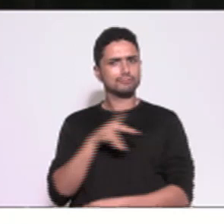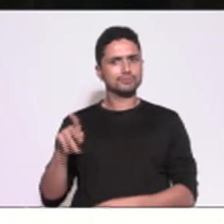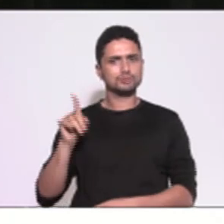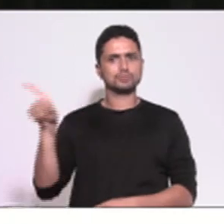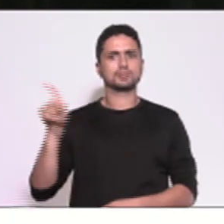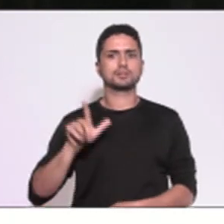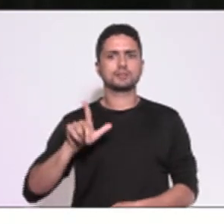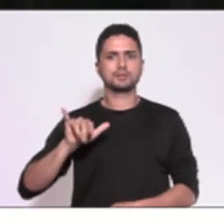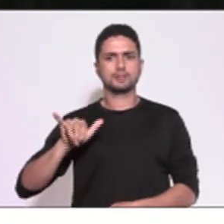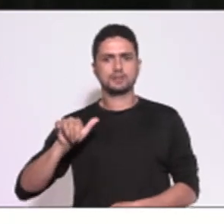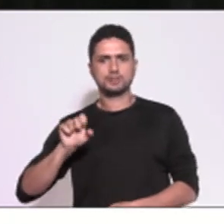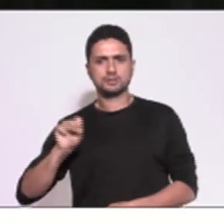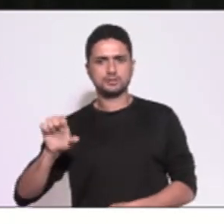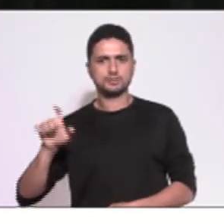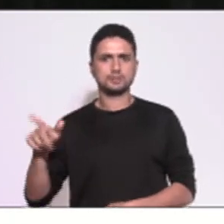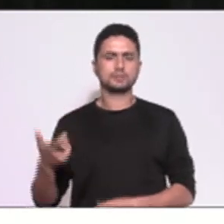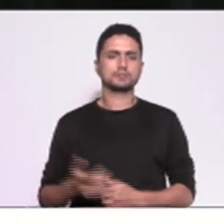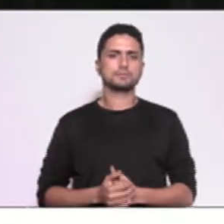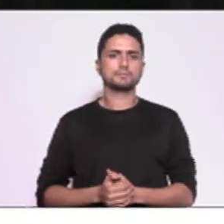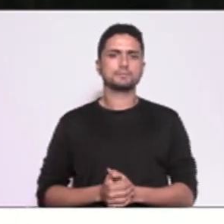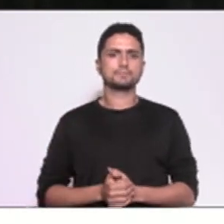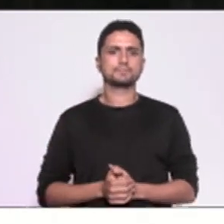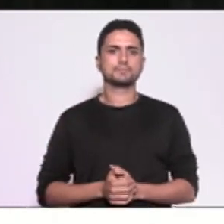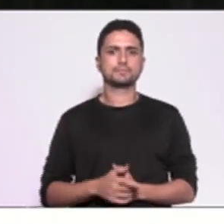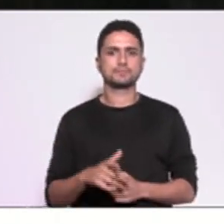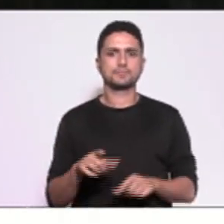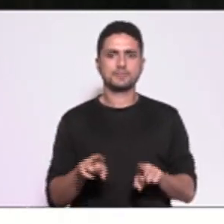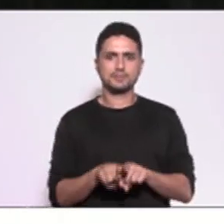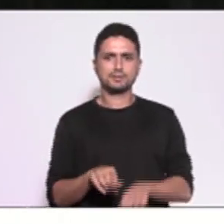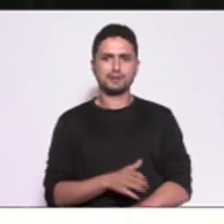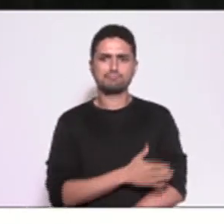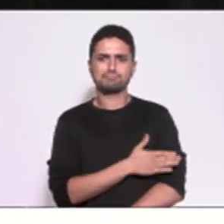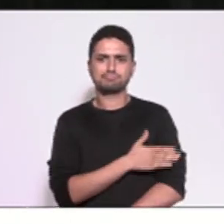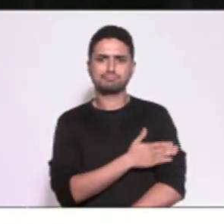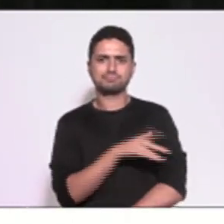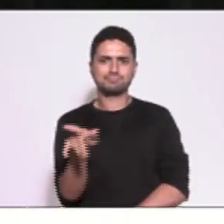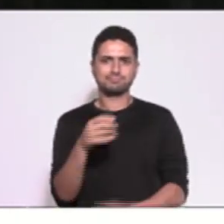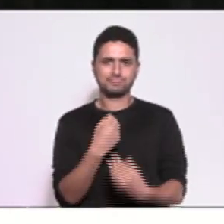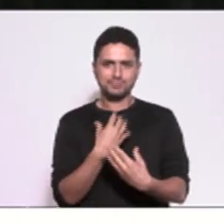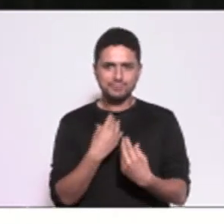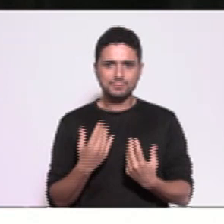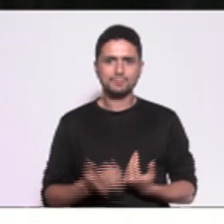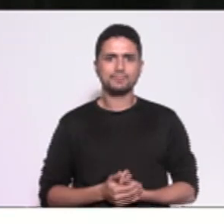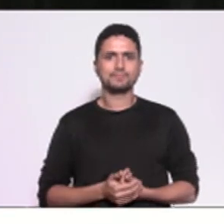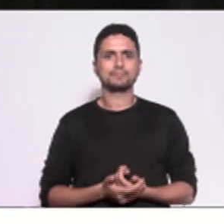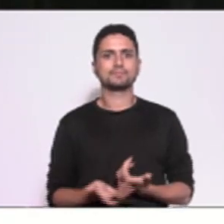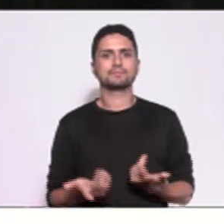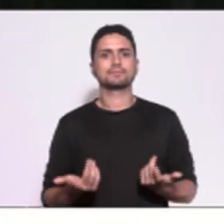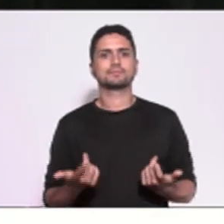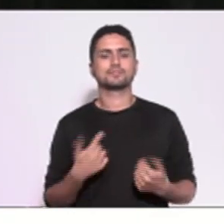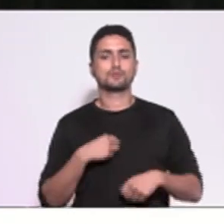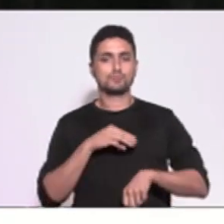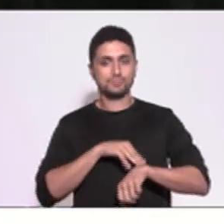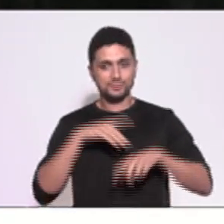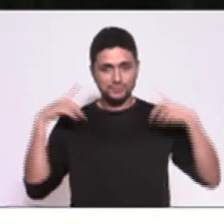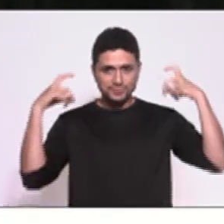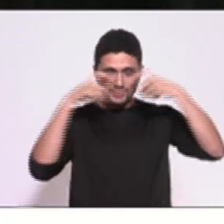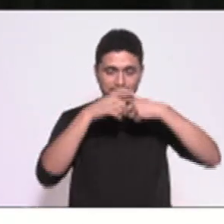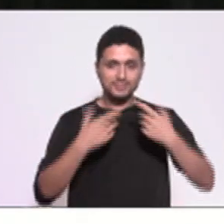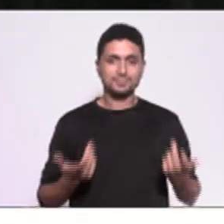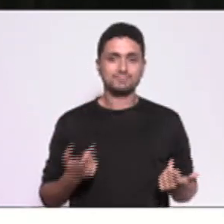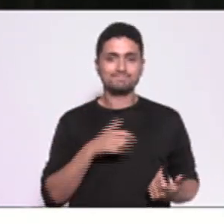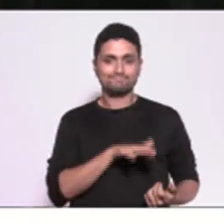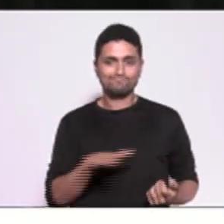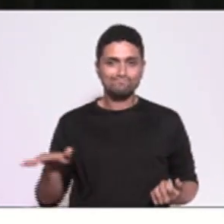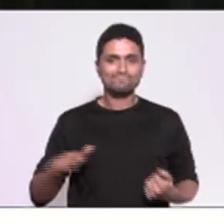LIES, no maternal, no CA, aquele período meio conturbado. Jorge